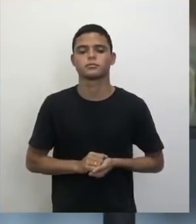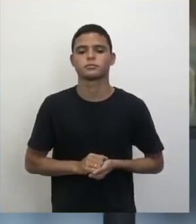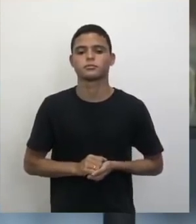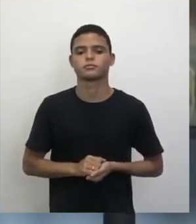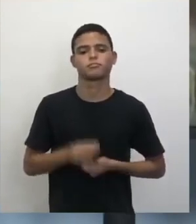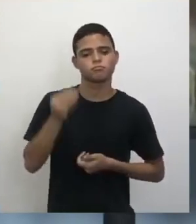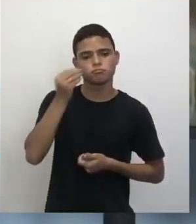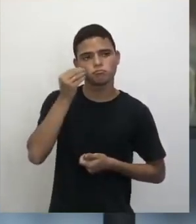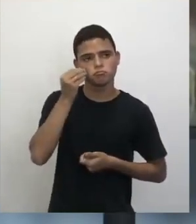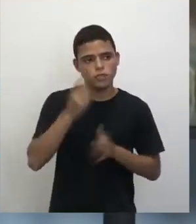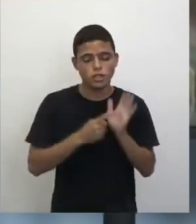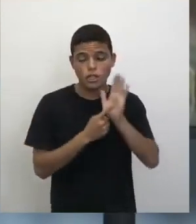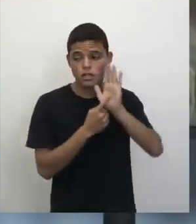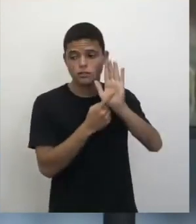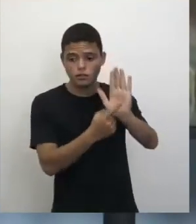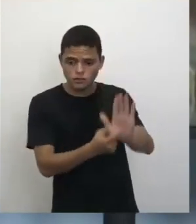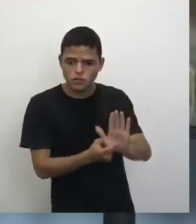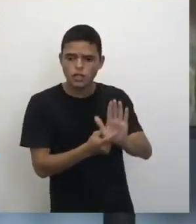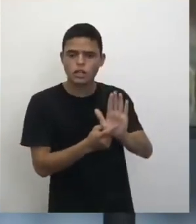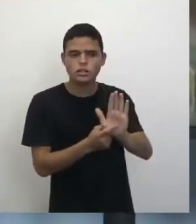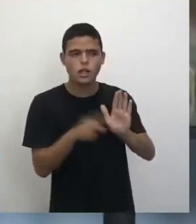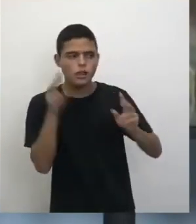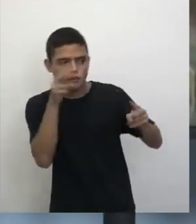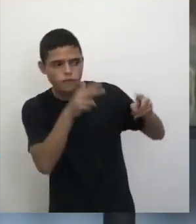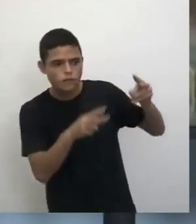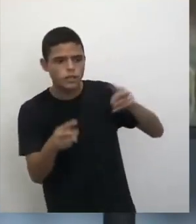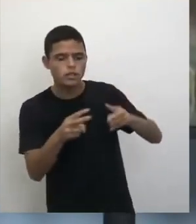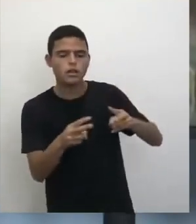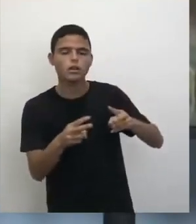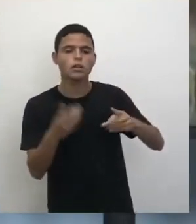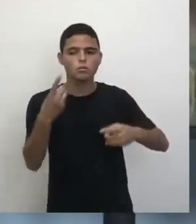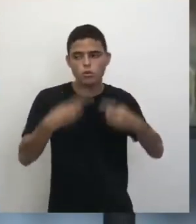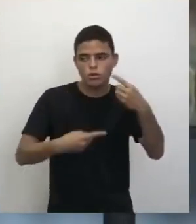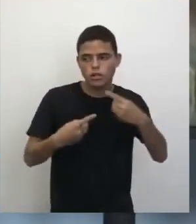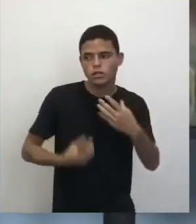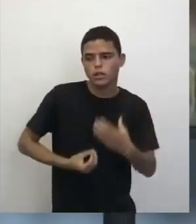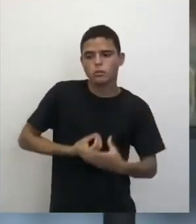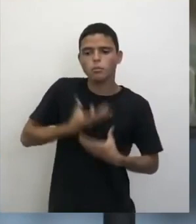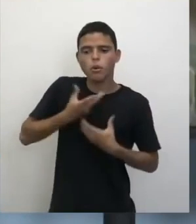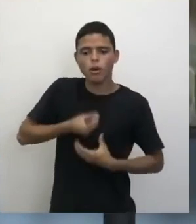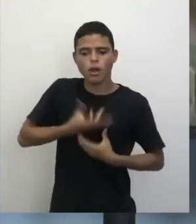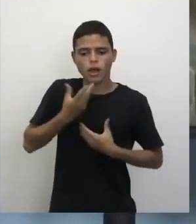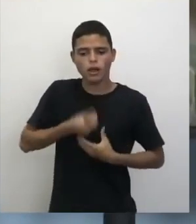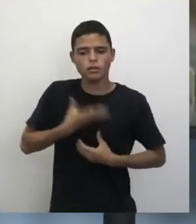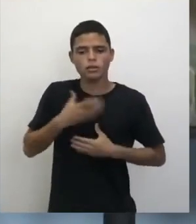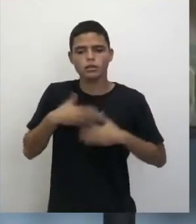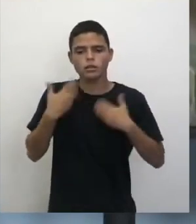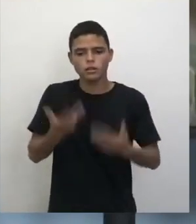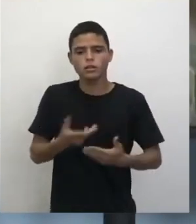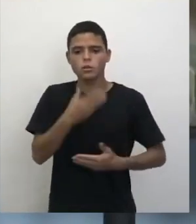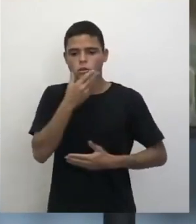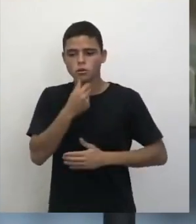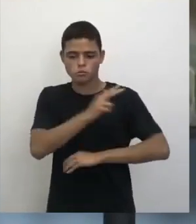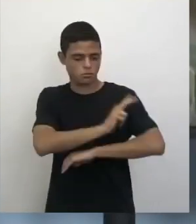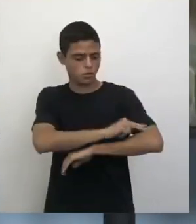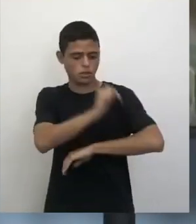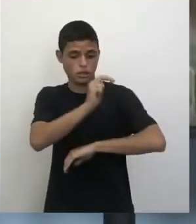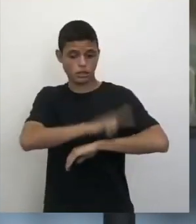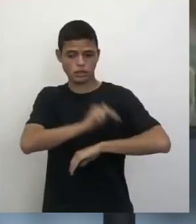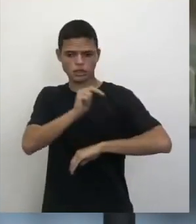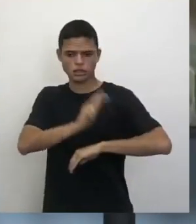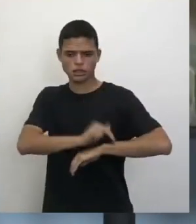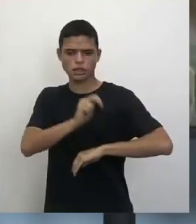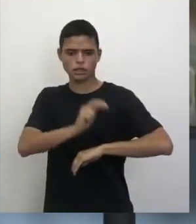uma visão política, visão poética? Qual é a linha assim do Homem Grilo? Que ele fala que ele foi mordido e criou os atributos